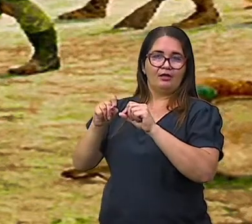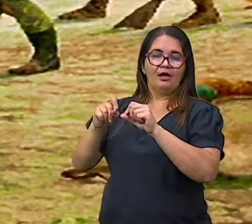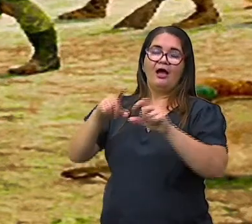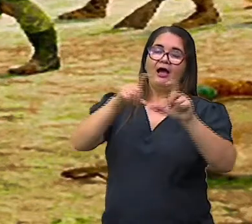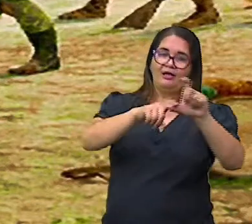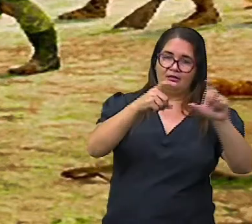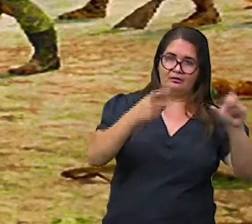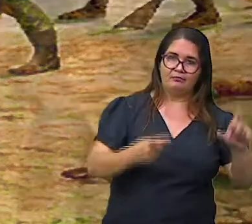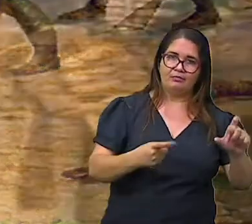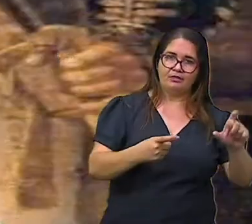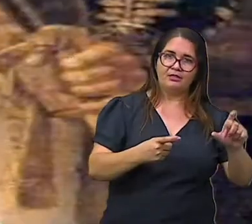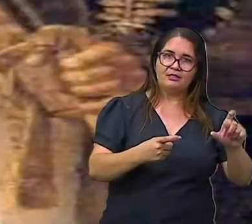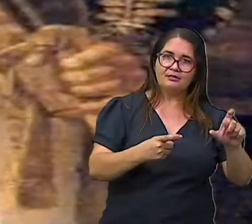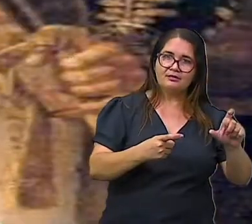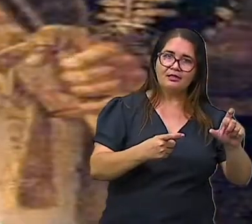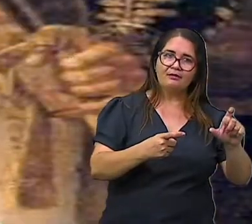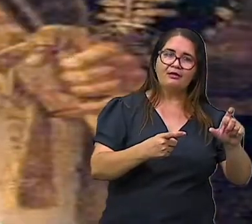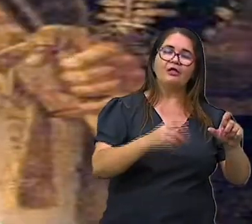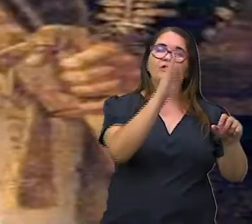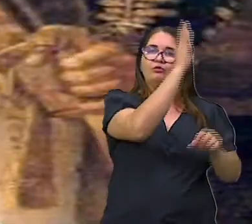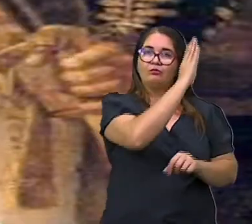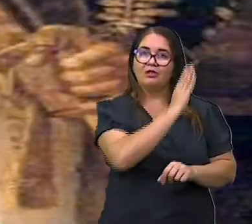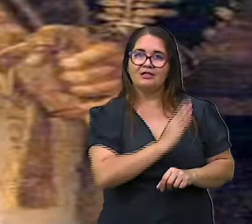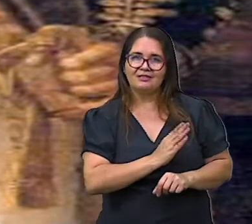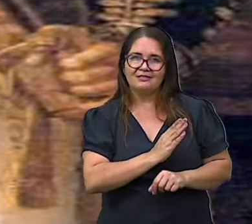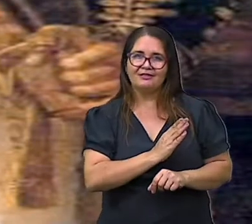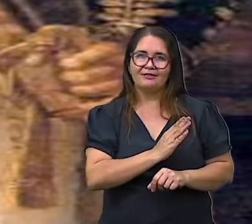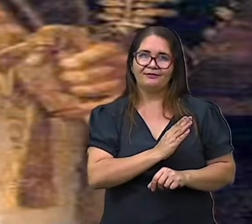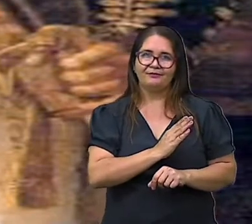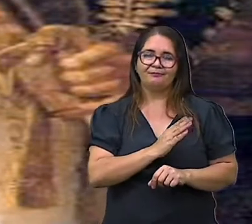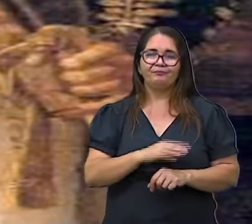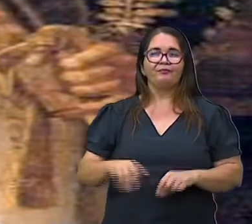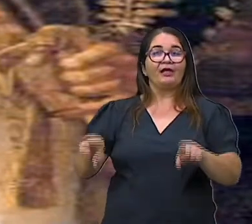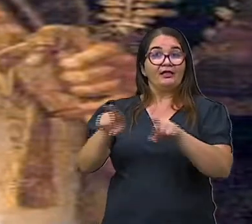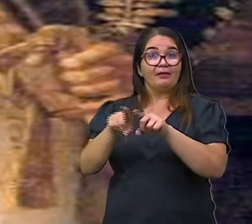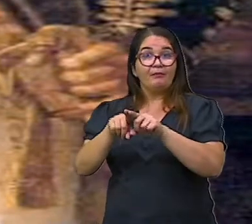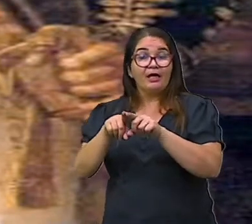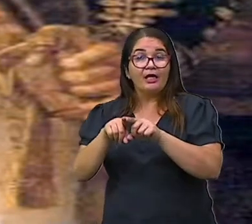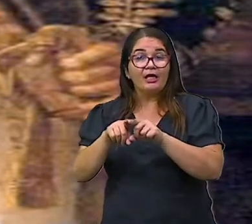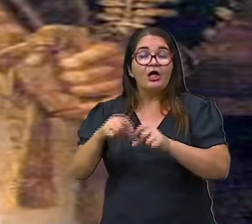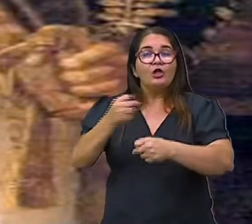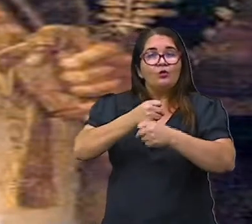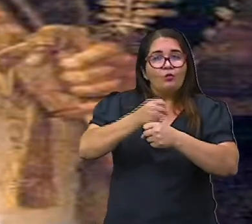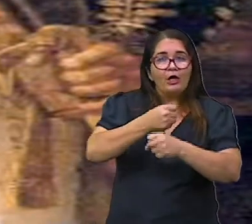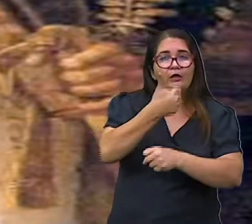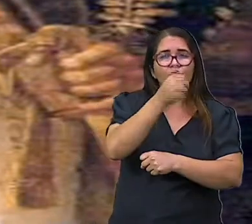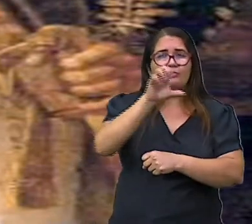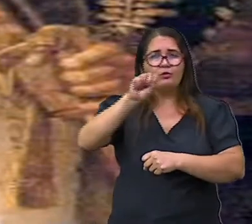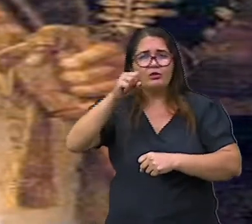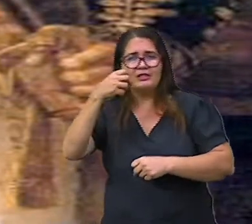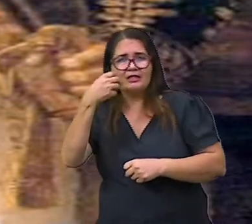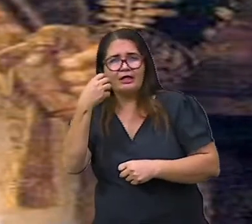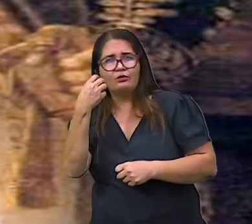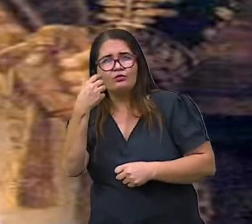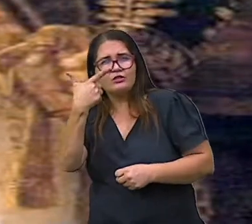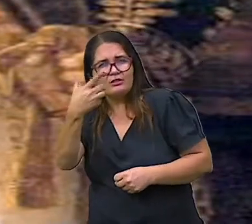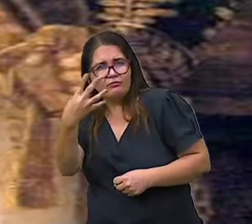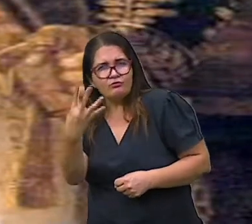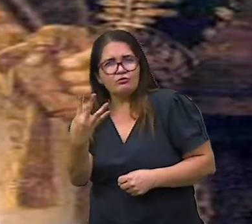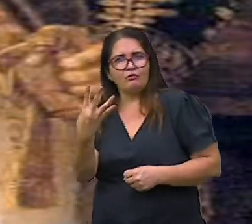da Constituição de 1824 foi o exemplo mais claro dos atritos